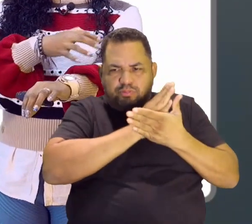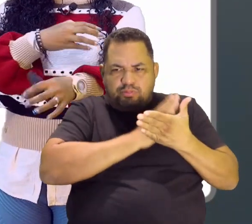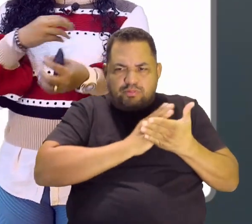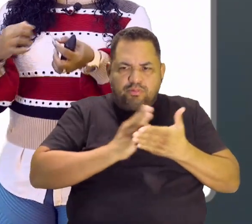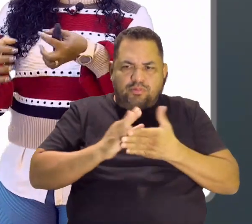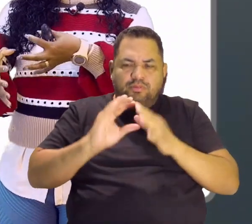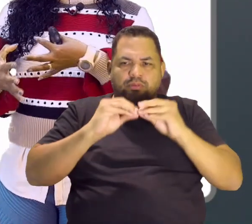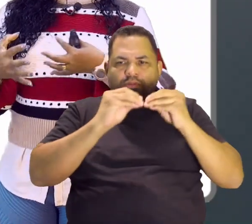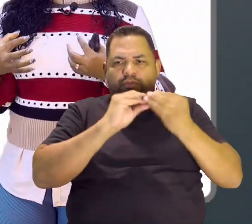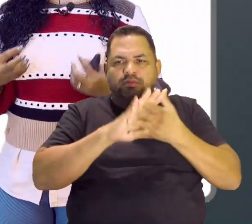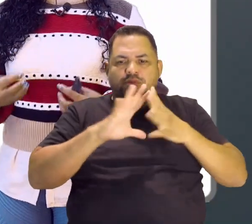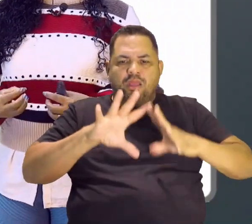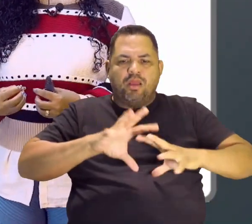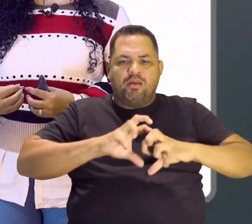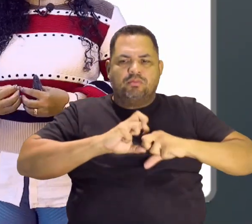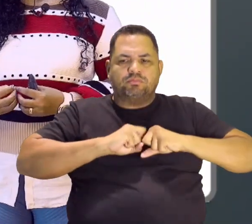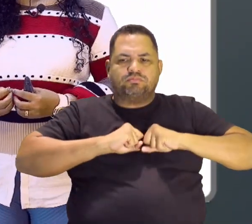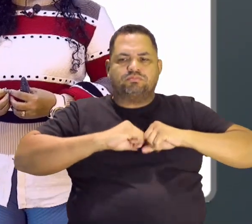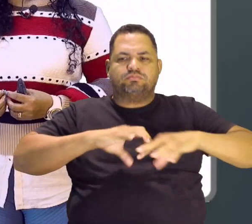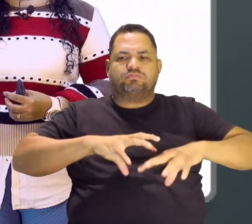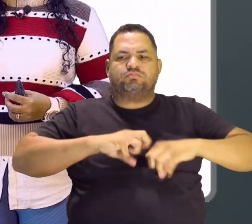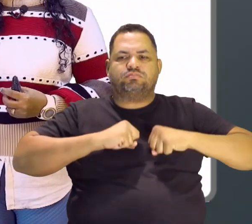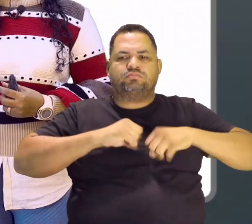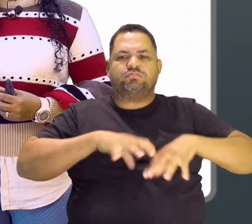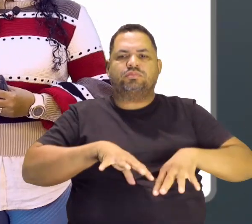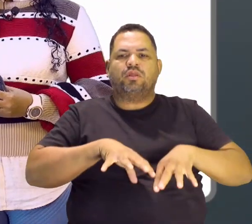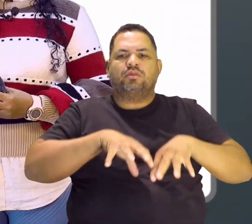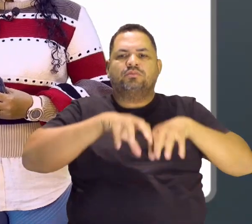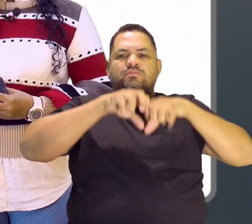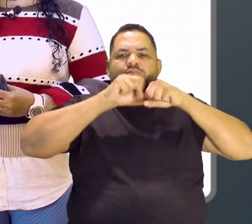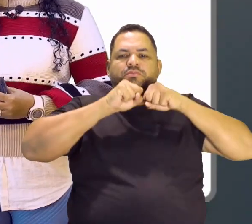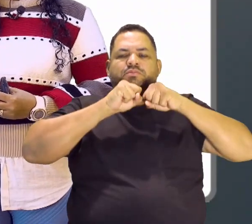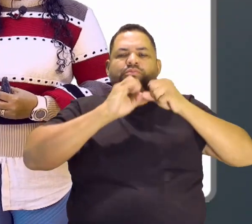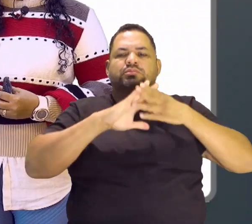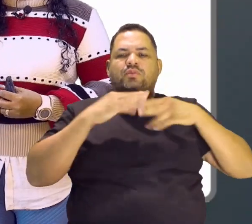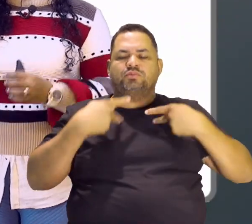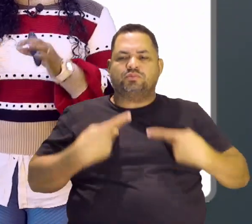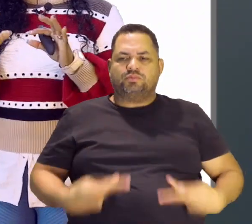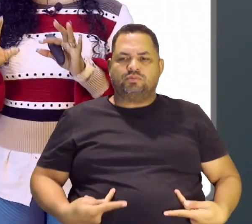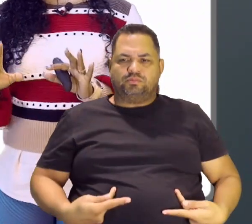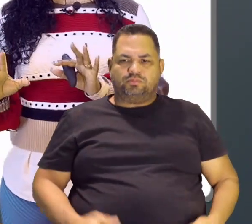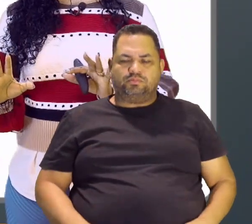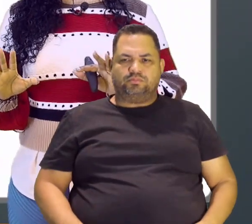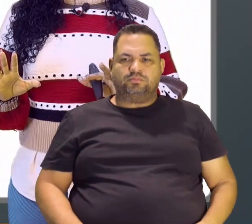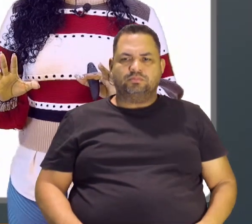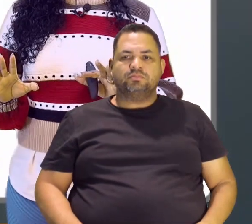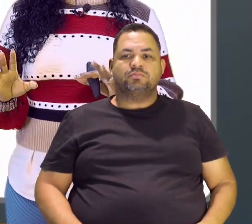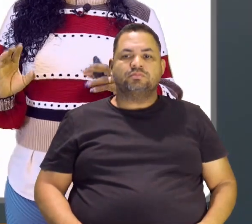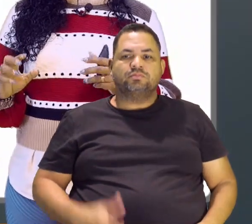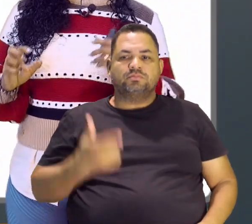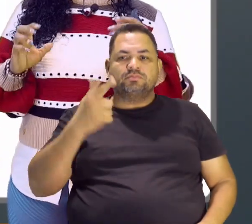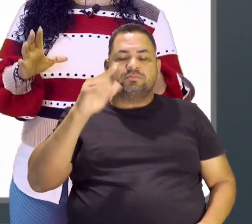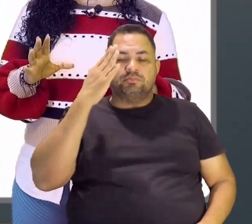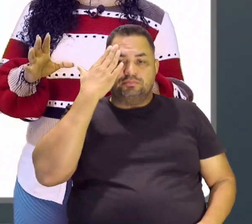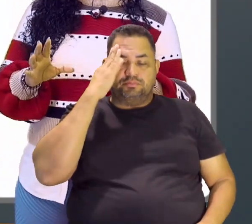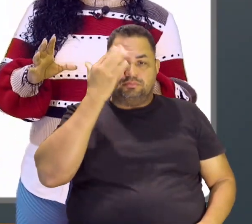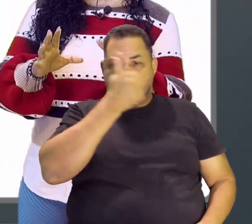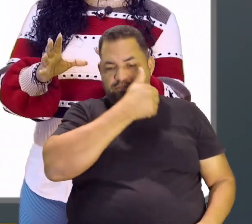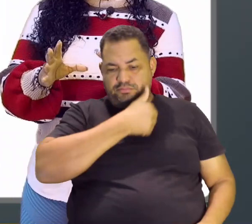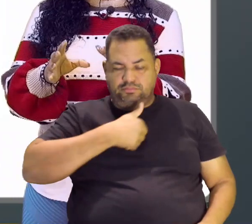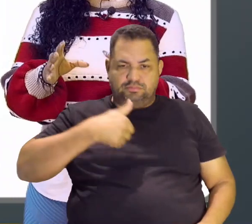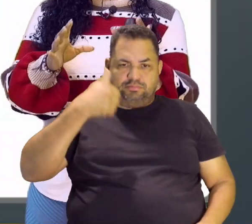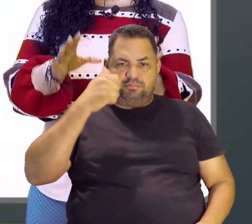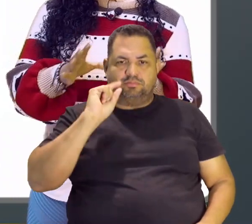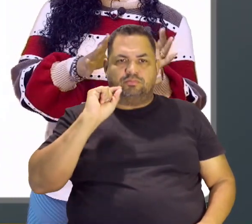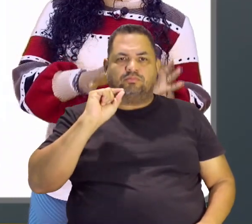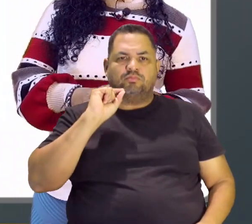vão ser bem absorvidas aí pelo nosso organismo, pelo nosso corpo, certo? Então, a gente já consegue entender esse primeiro momento aí sobre o